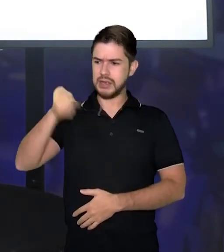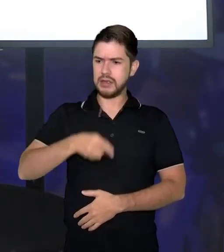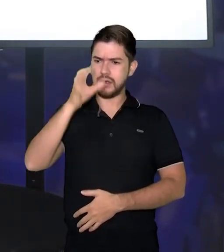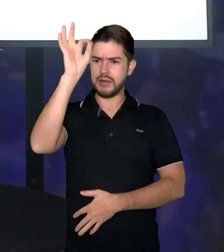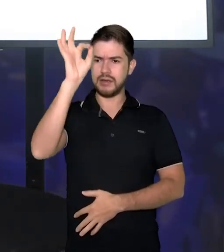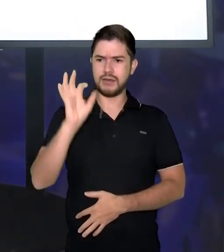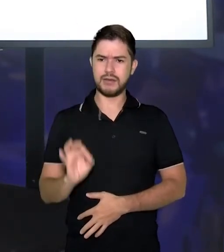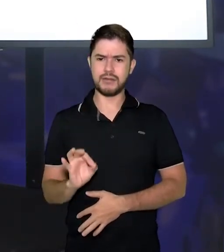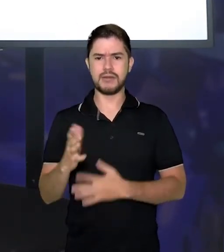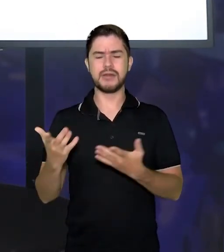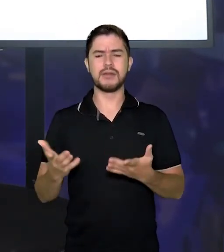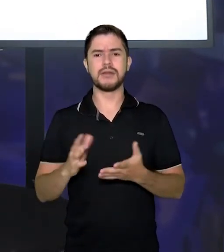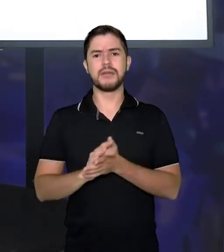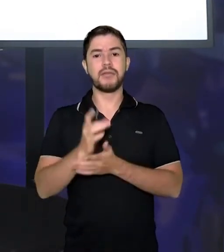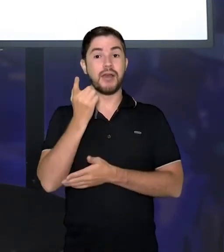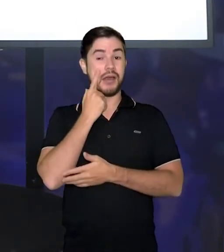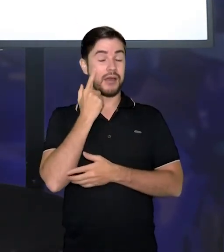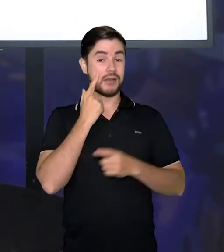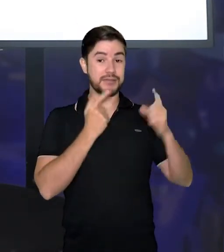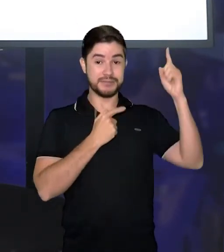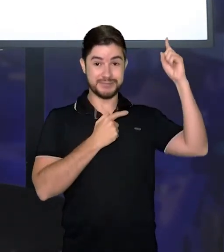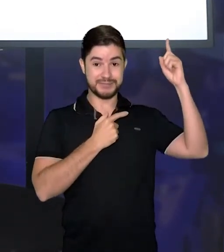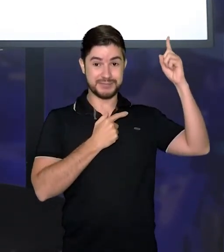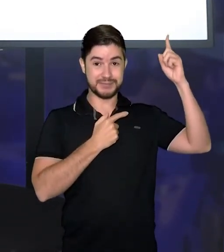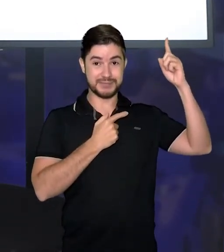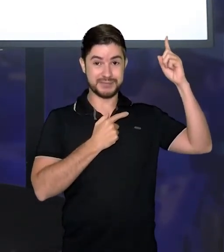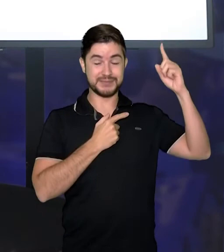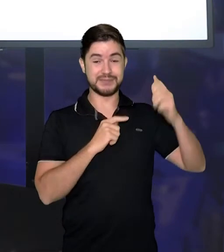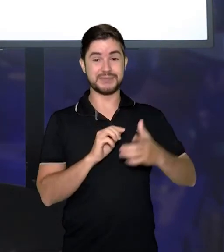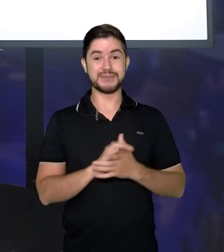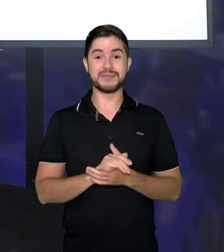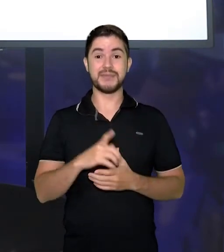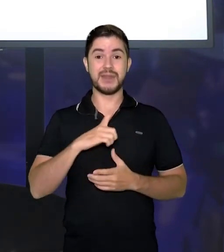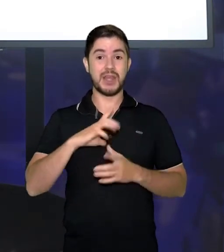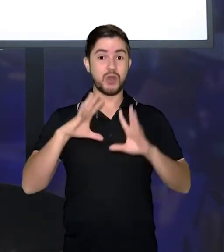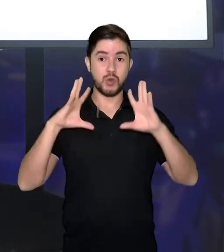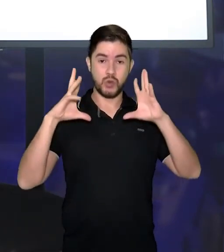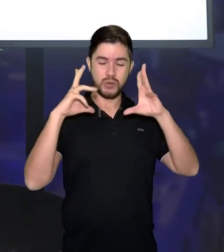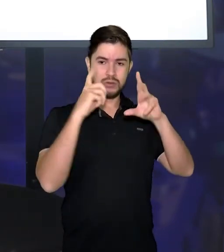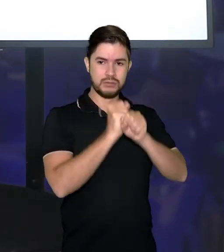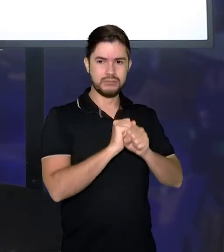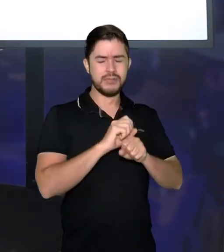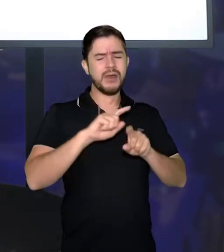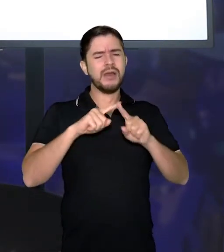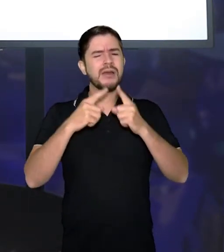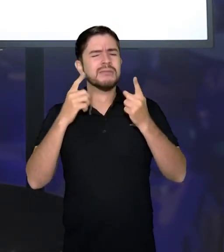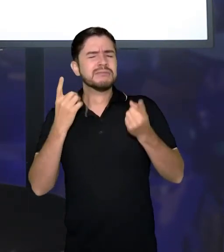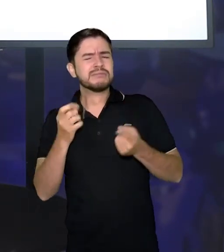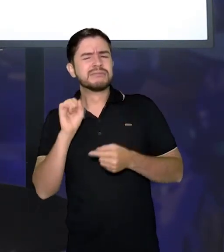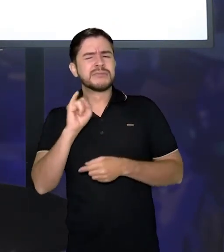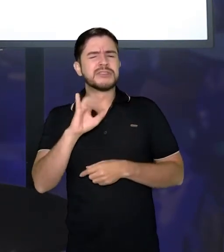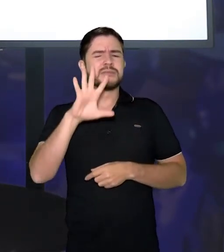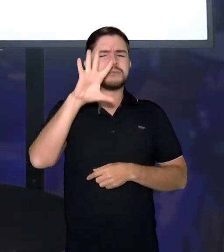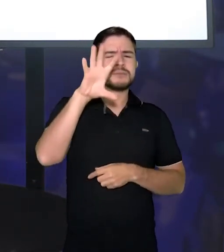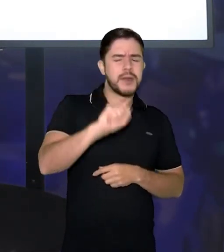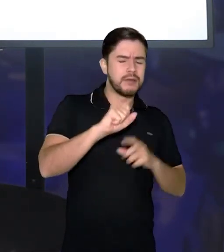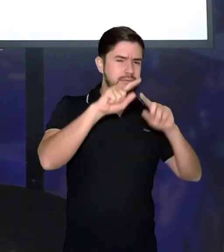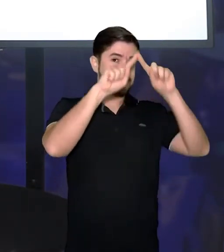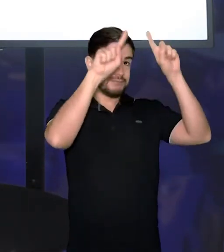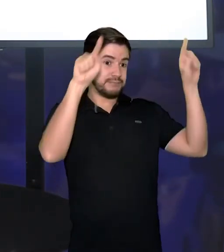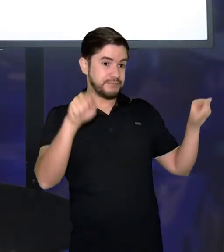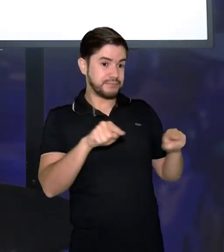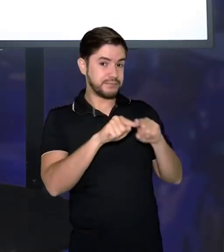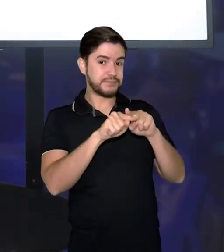e é assim, professor? É. Olha aqui no ciclo. Eu tenho um inteiro. E se eu pegar esse